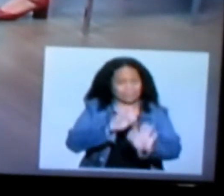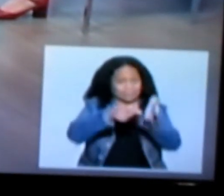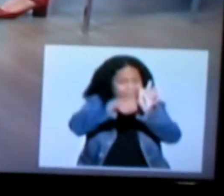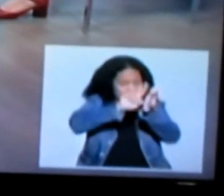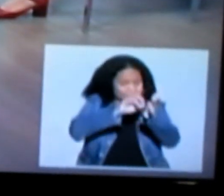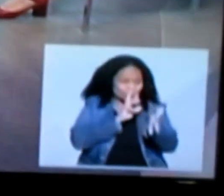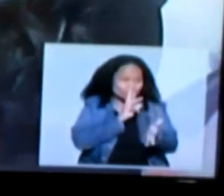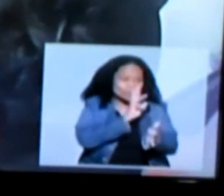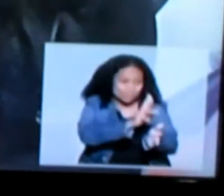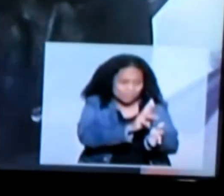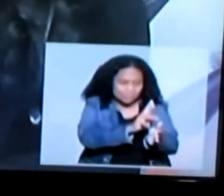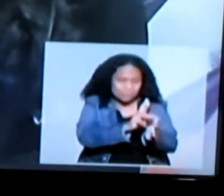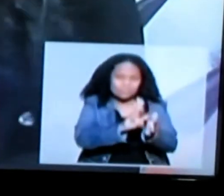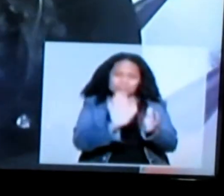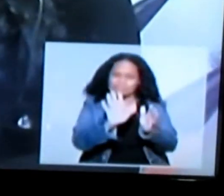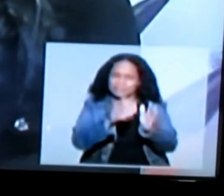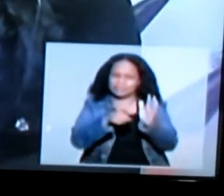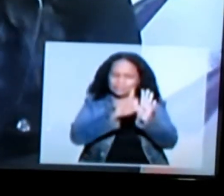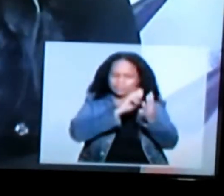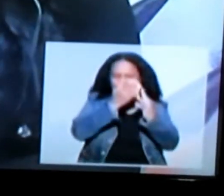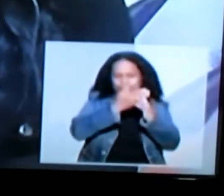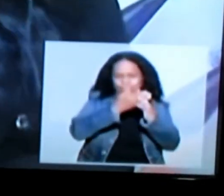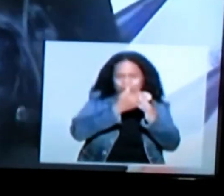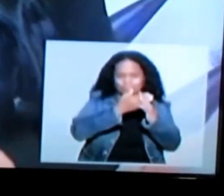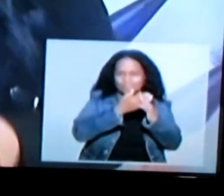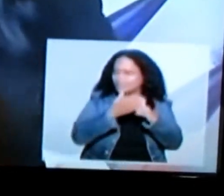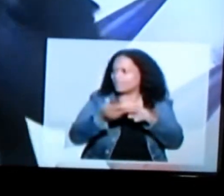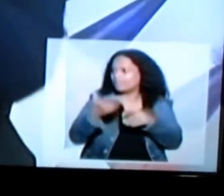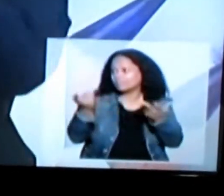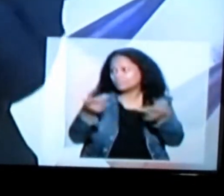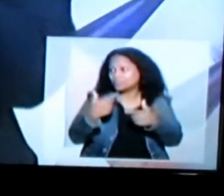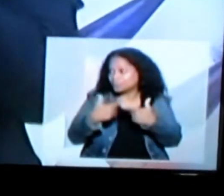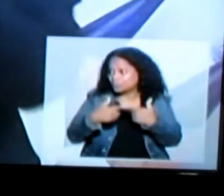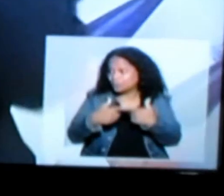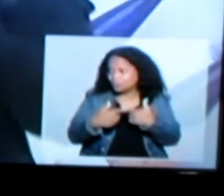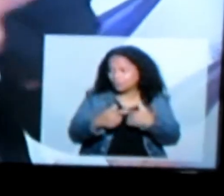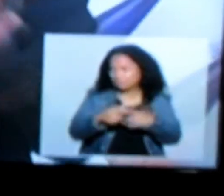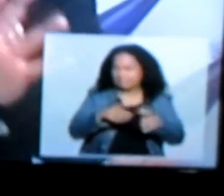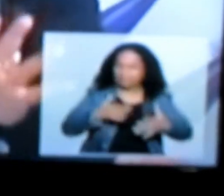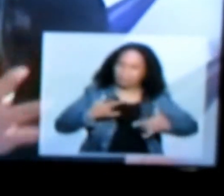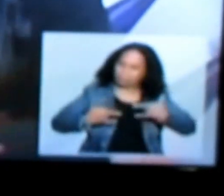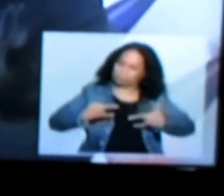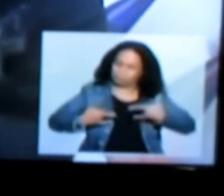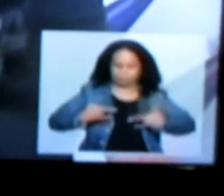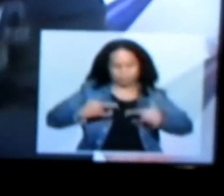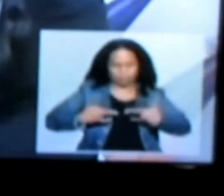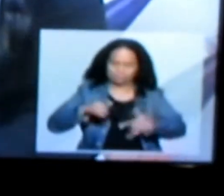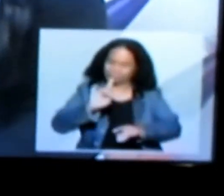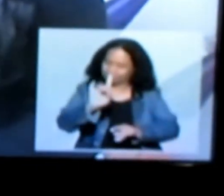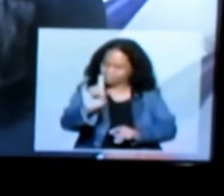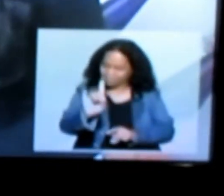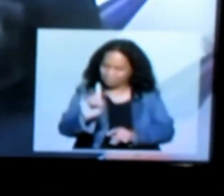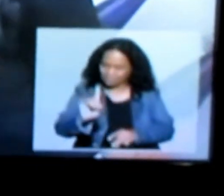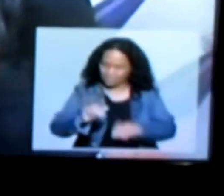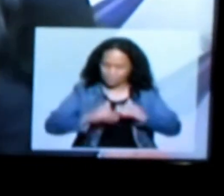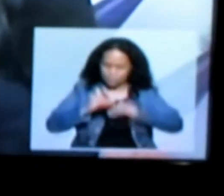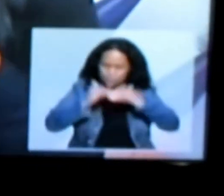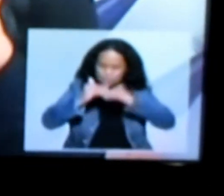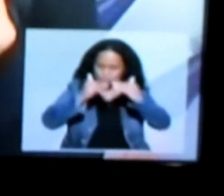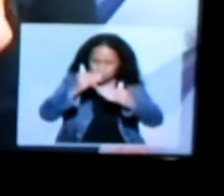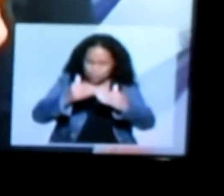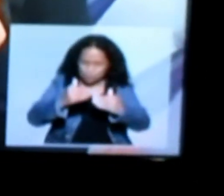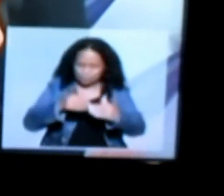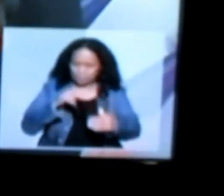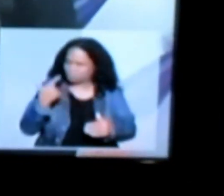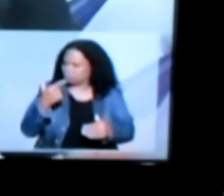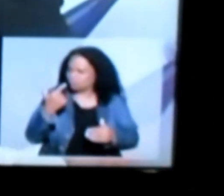antes de você responder, até uma coisa que a gente estava conversando aqui no intervalo, porque esse programa é assim mesmo, não é nada engessado, não. Vocês estavam falando, poxa, mas a